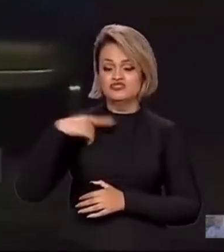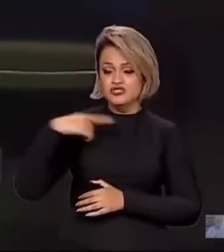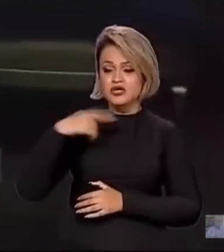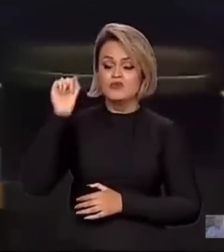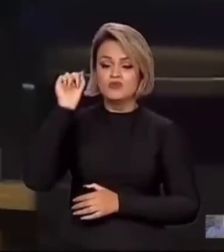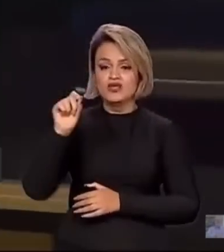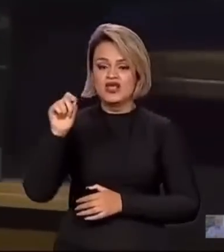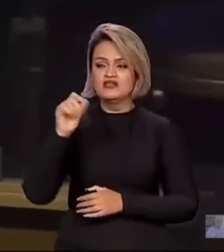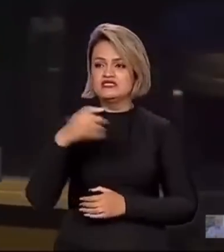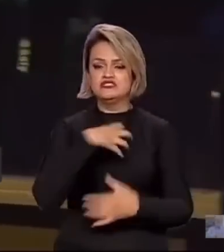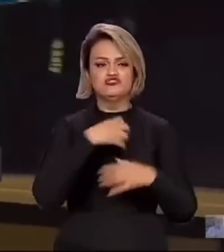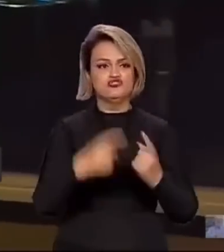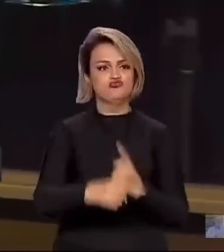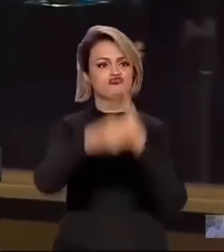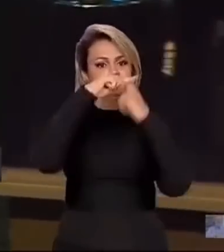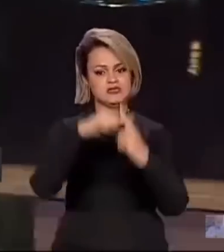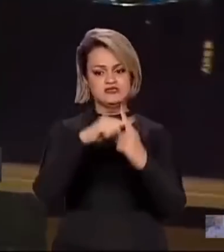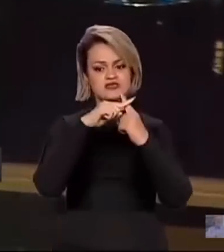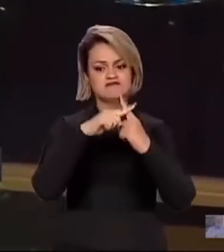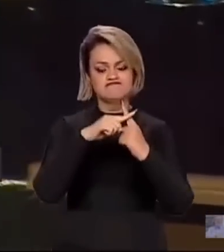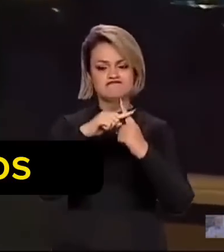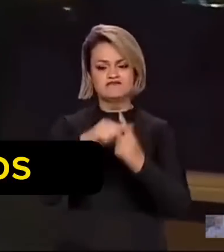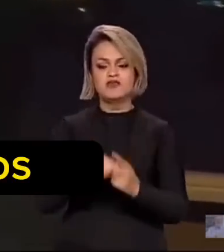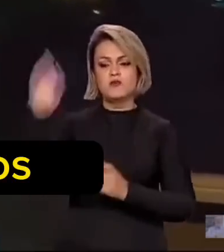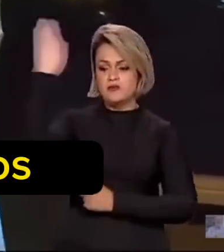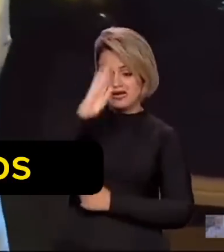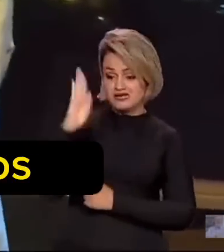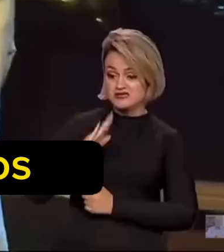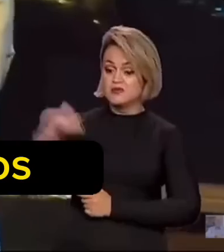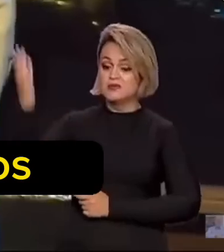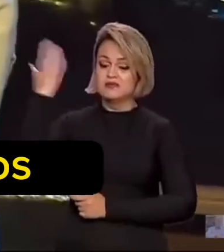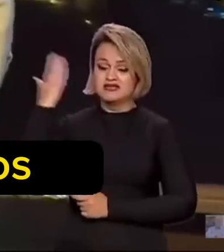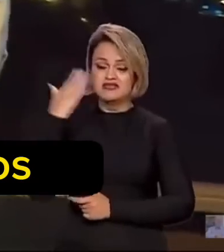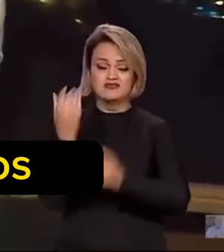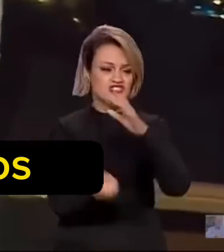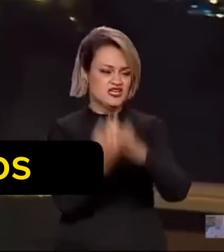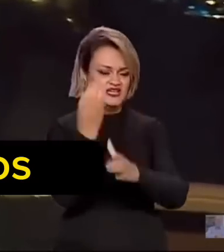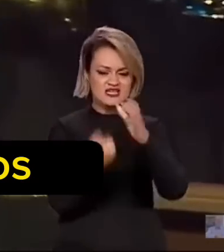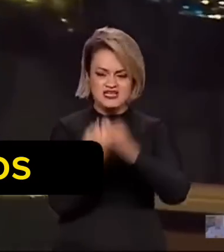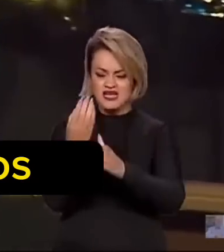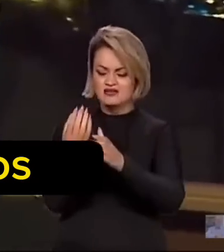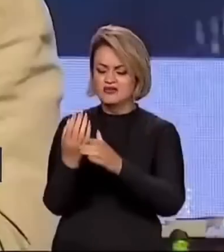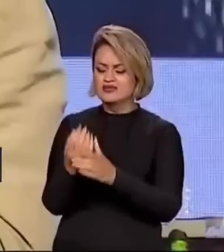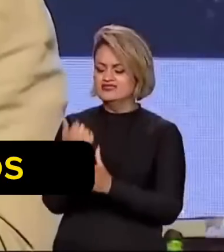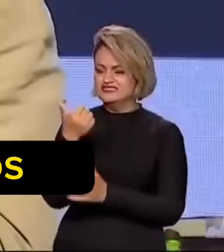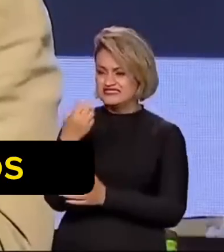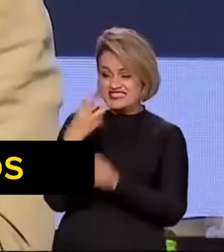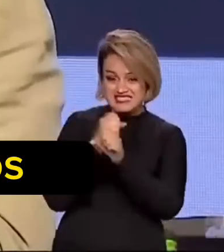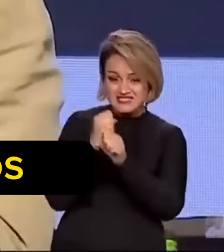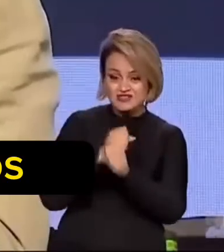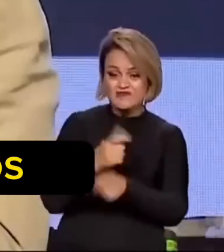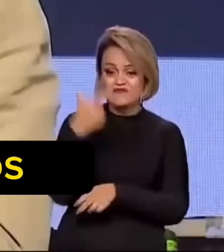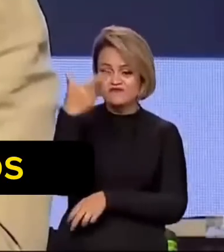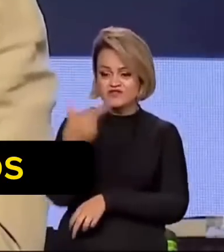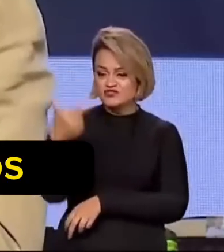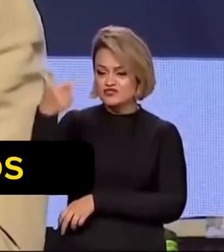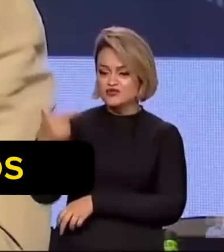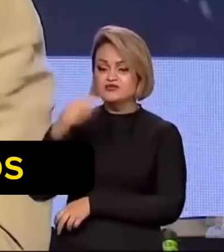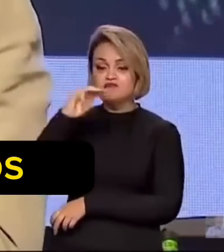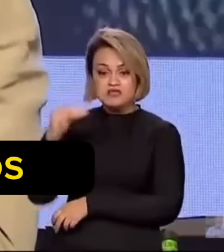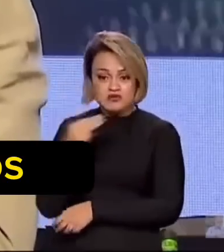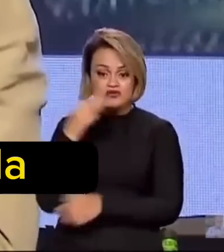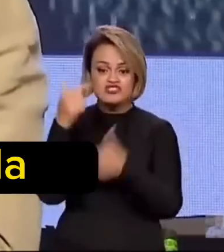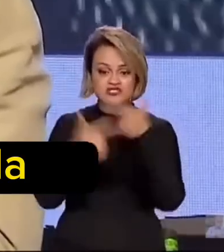país mais otimista do mundo. Esse país tinha gerado em 13 anos 22 milhões